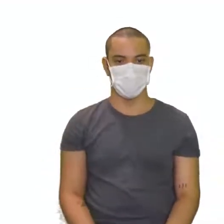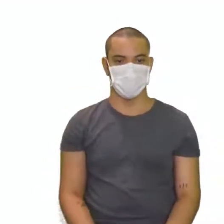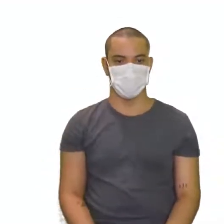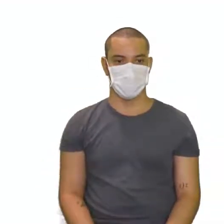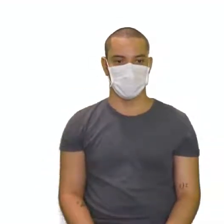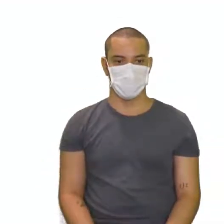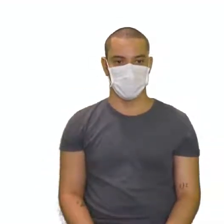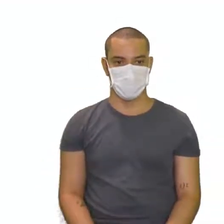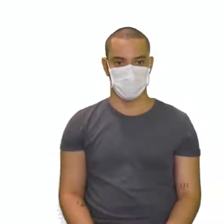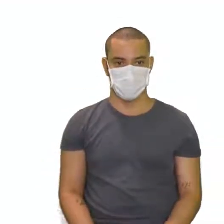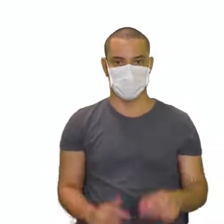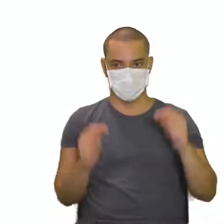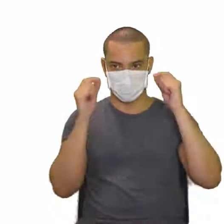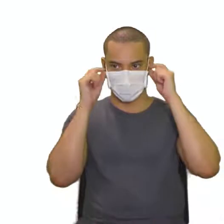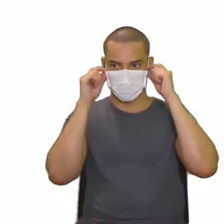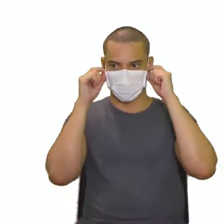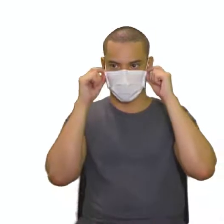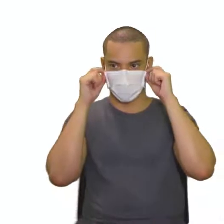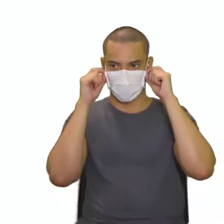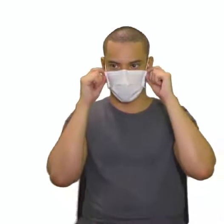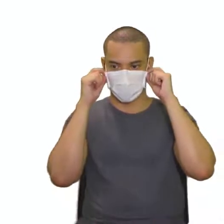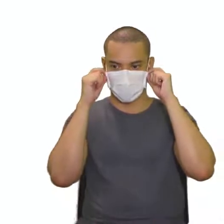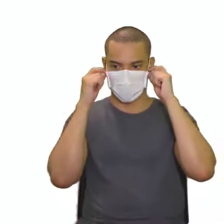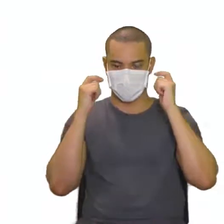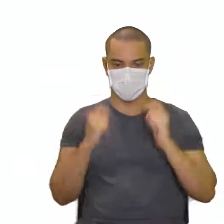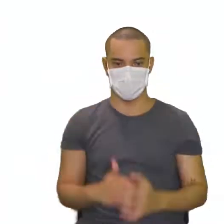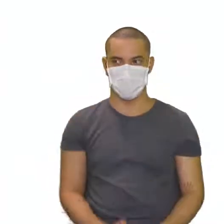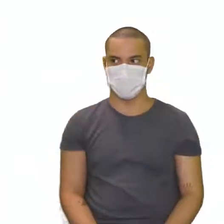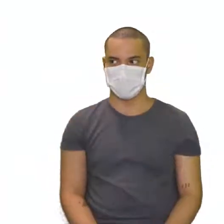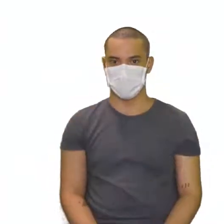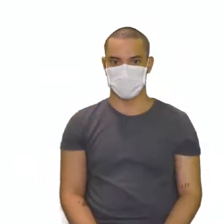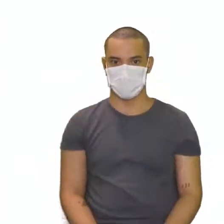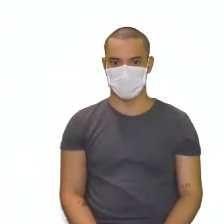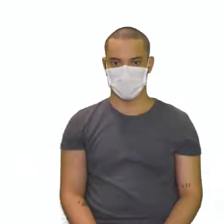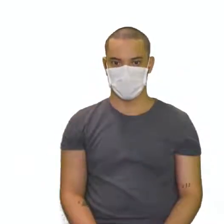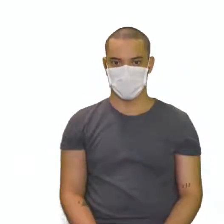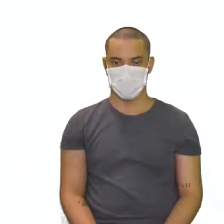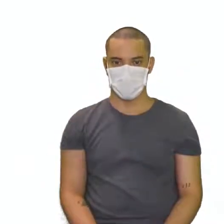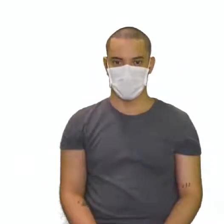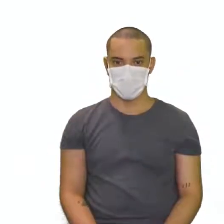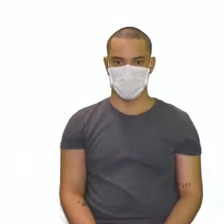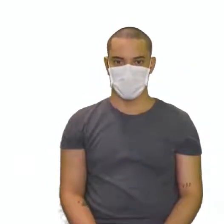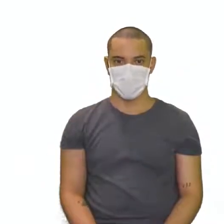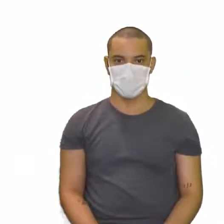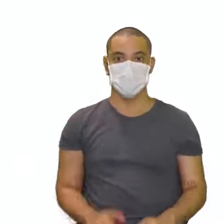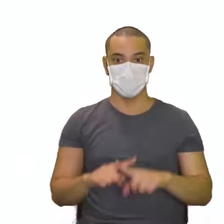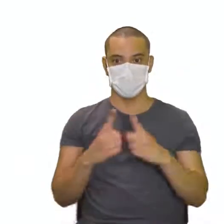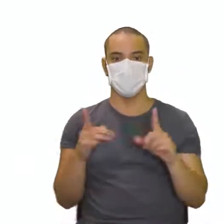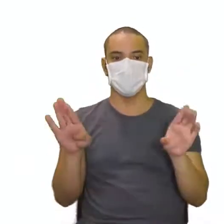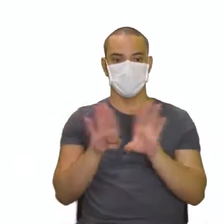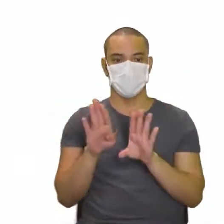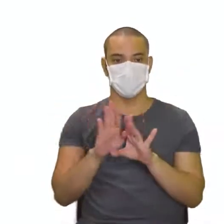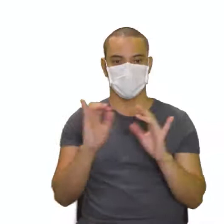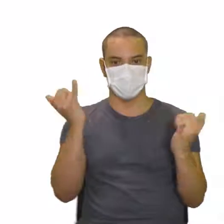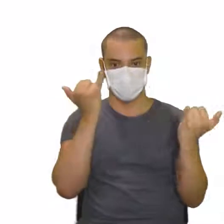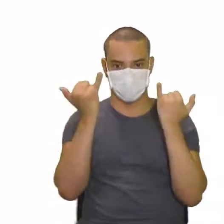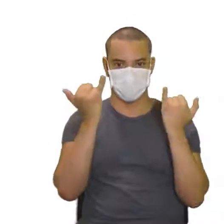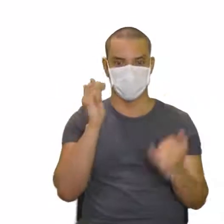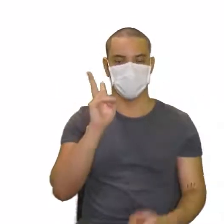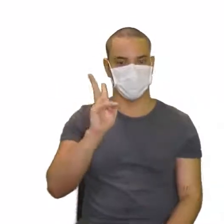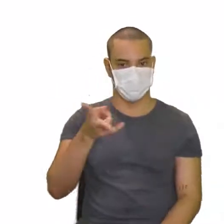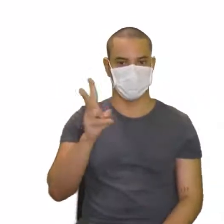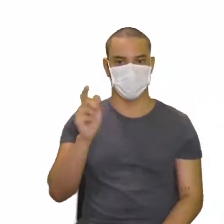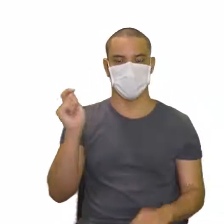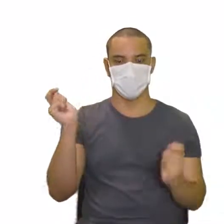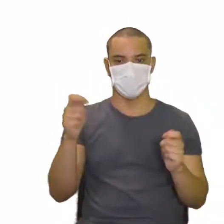Então, tá ali para a gente calcular a indutância. E aqui nós podemos também, com aqueles dados, pessoal, calcular, olha